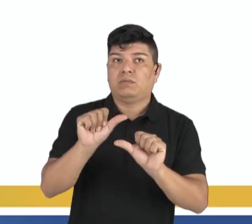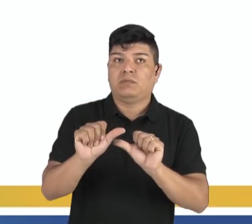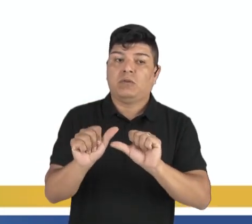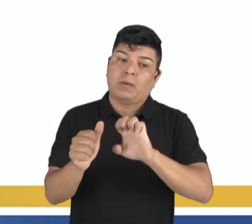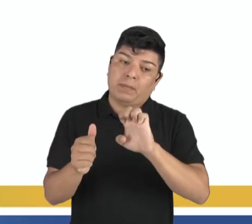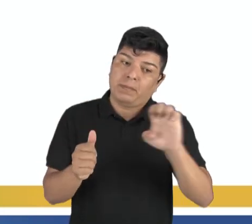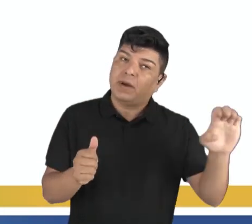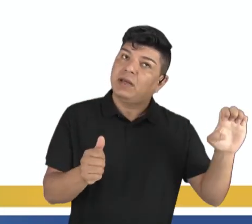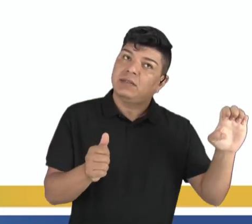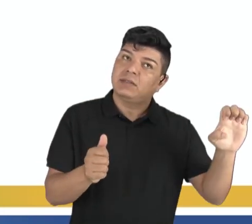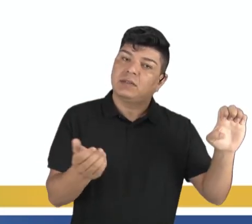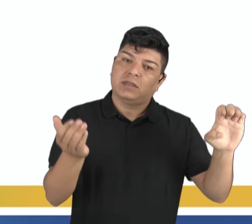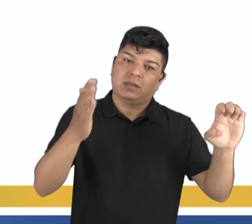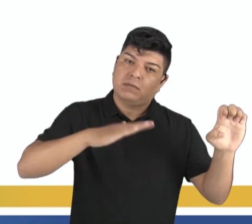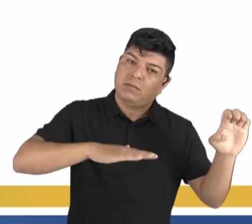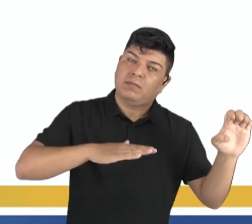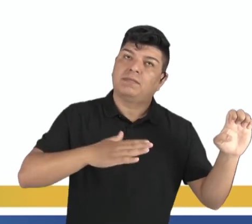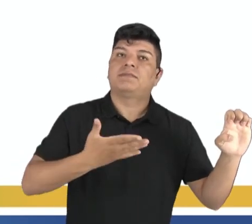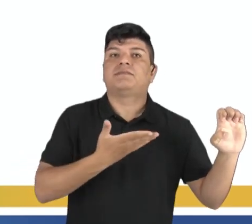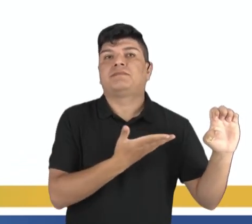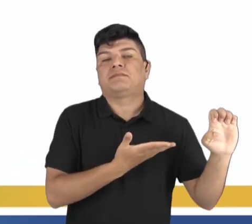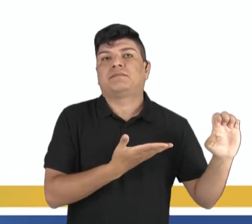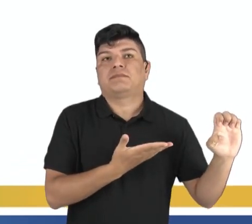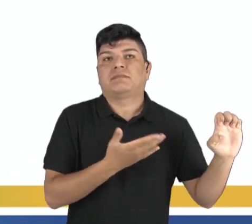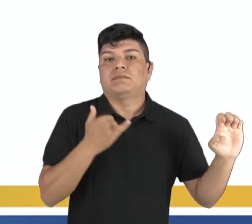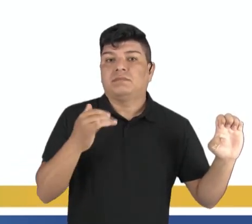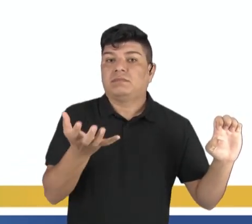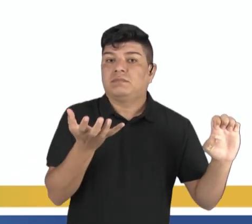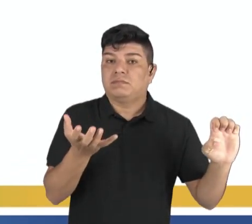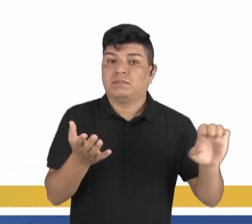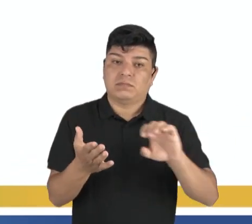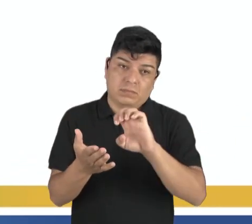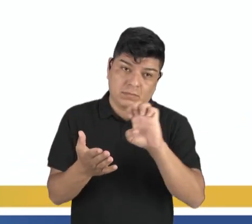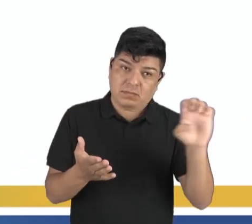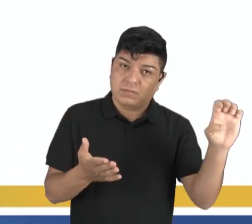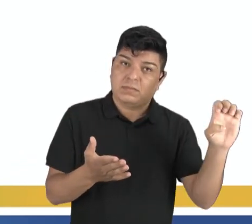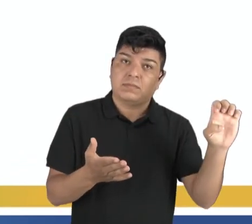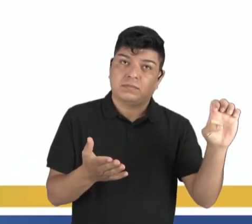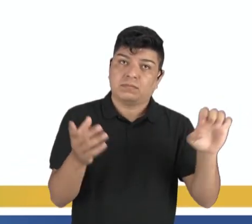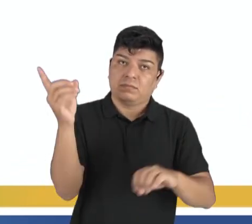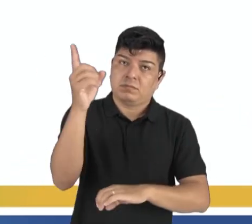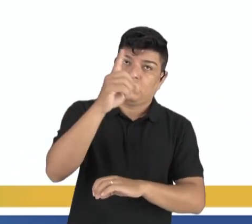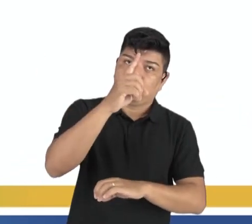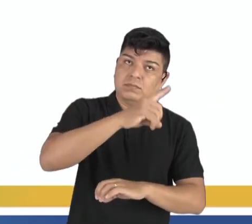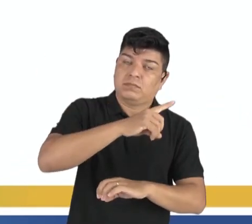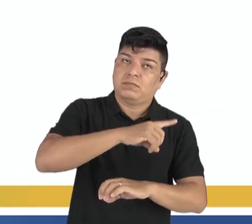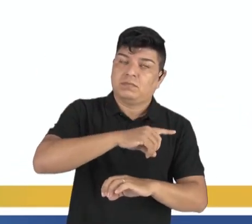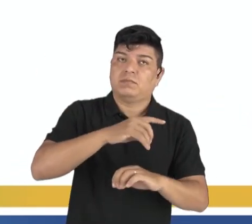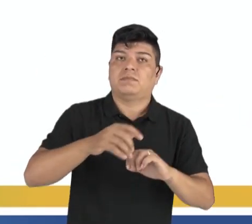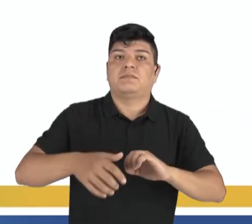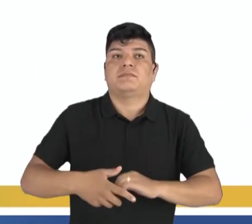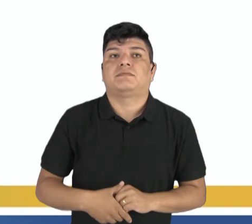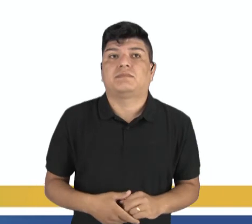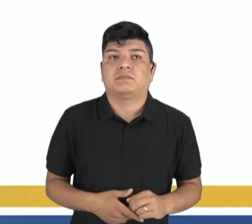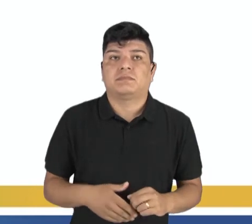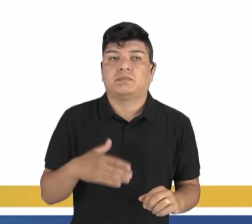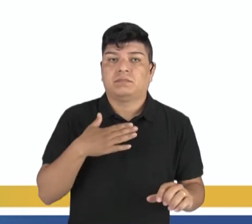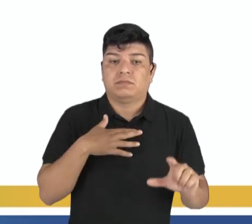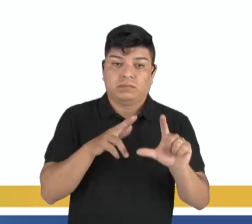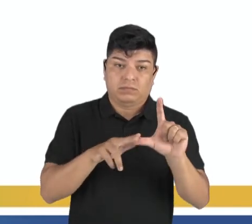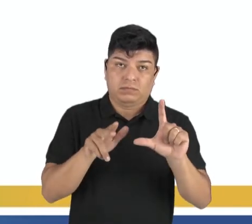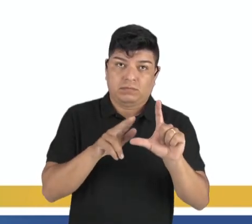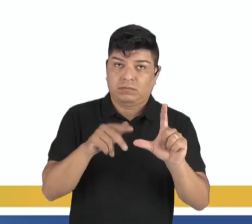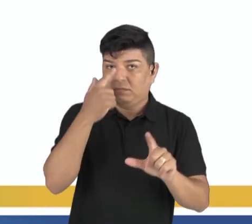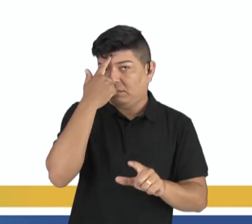no sentido anti-horário se eu quero sentido anti-horário eu quero que a minha que a minha